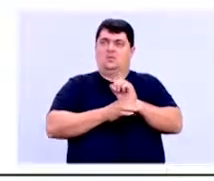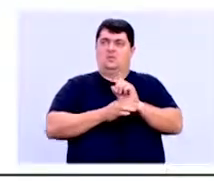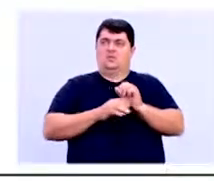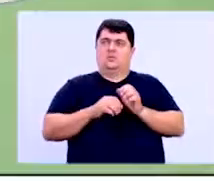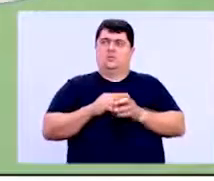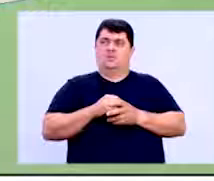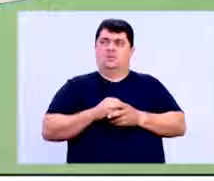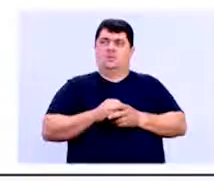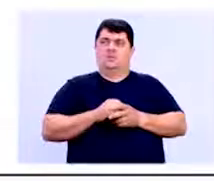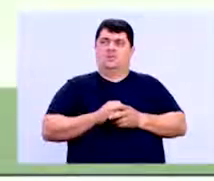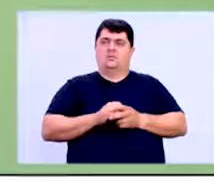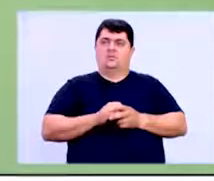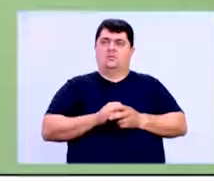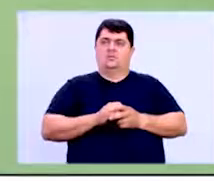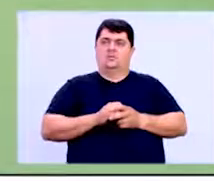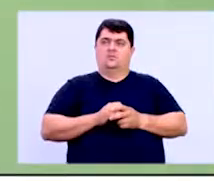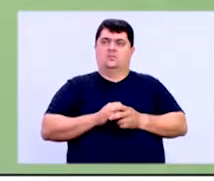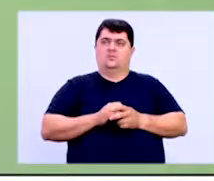equilíbrio?